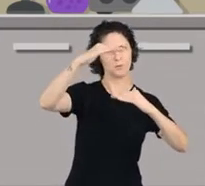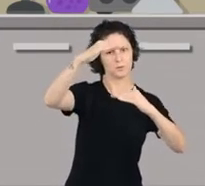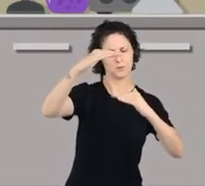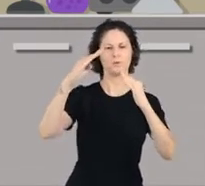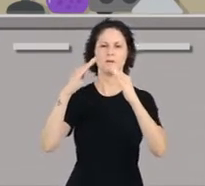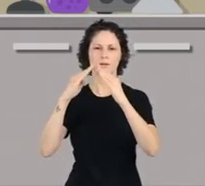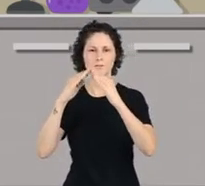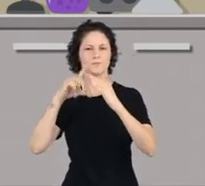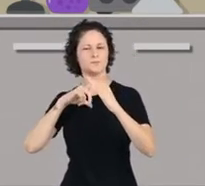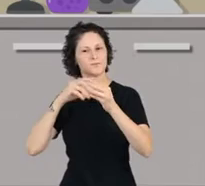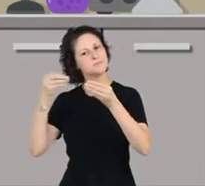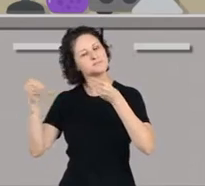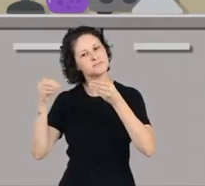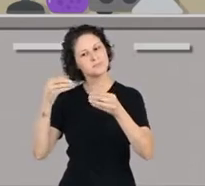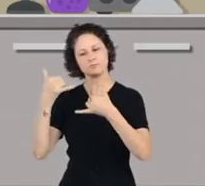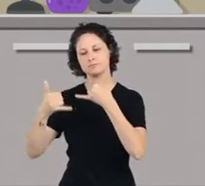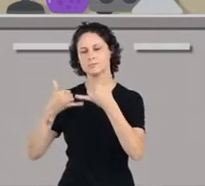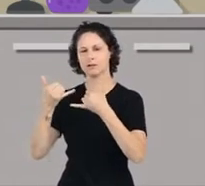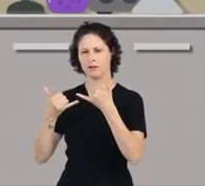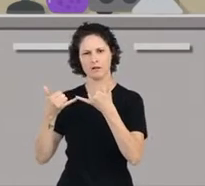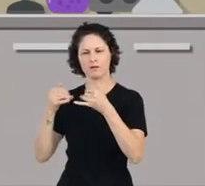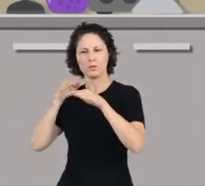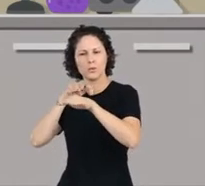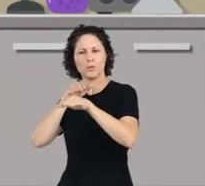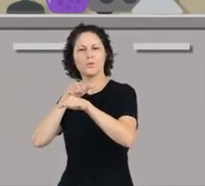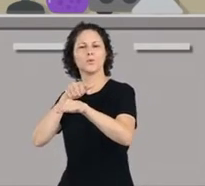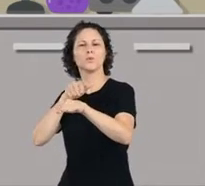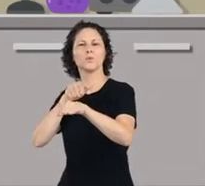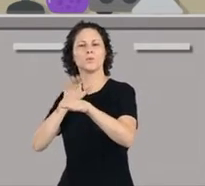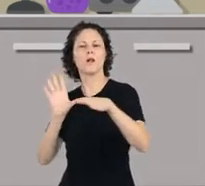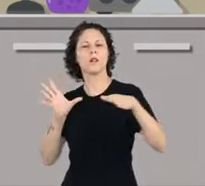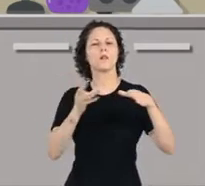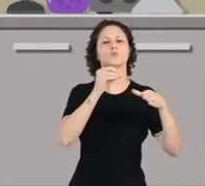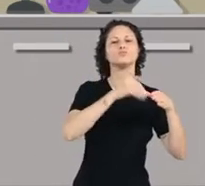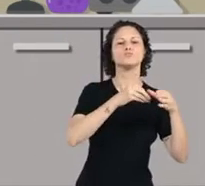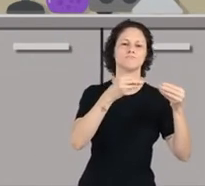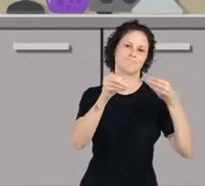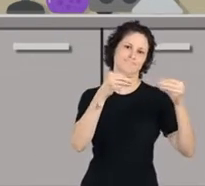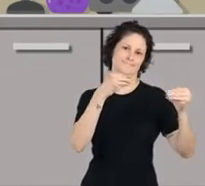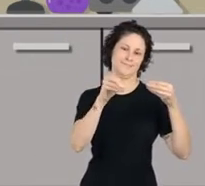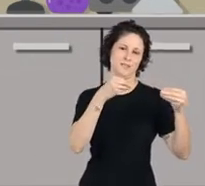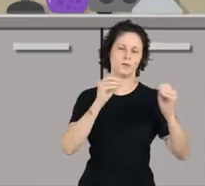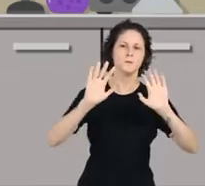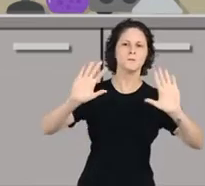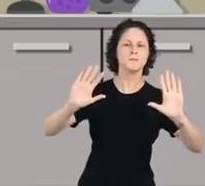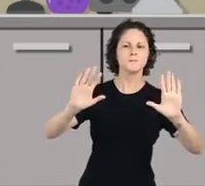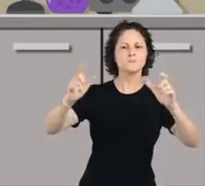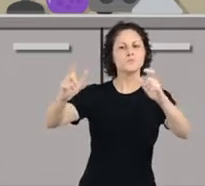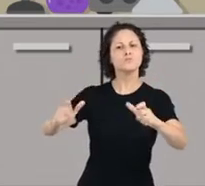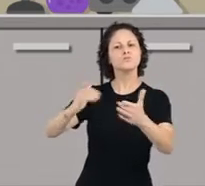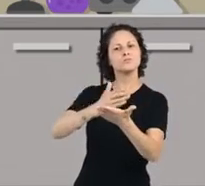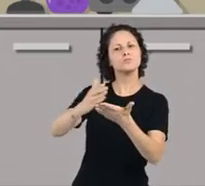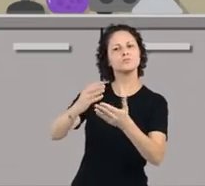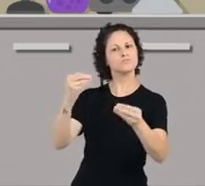utensílios domésticos, brinquedos, eletrônicos e até mesmo peças de carros. Mas de onde saiu